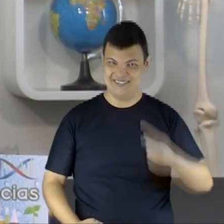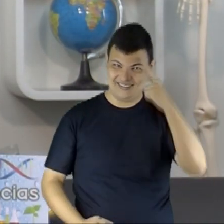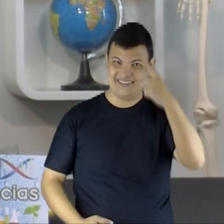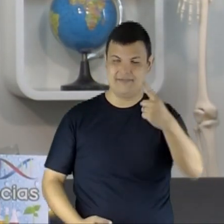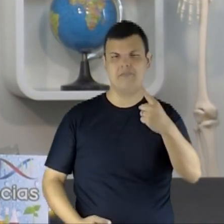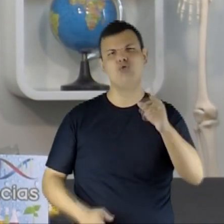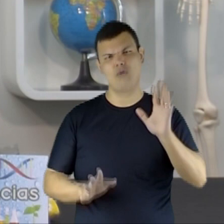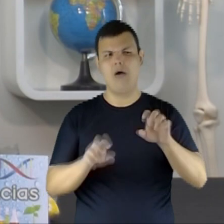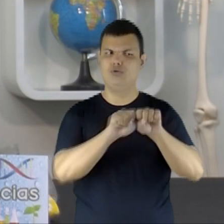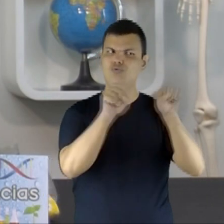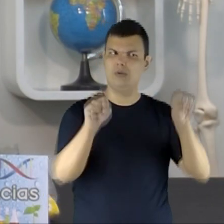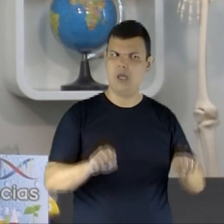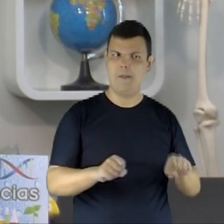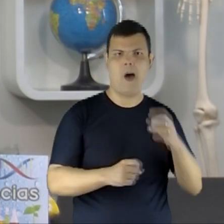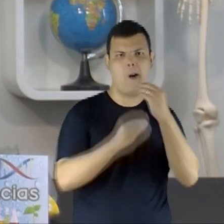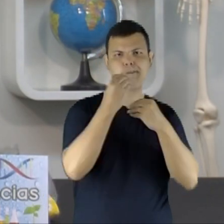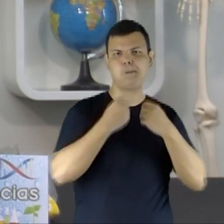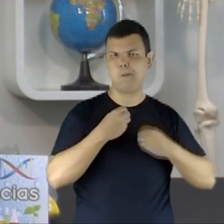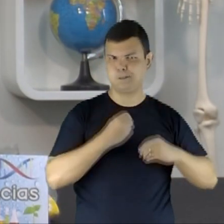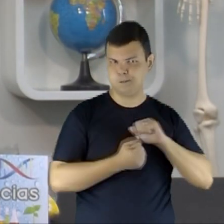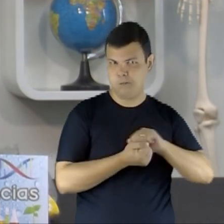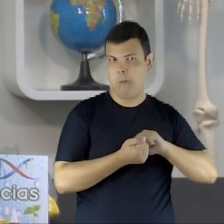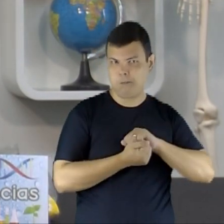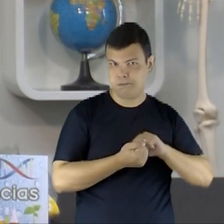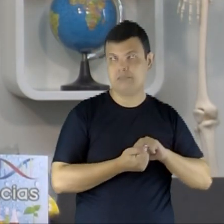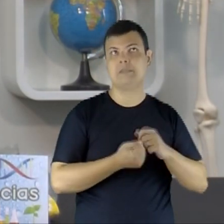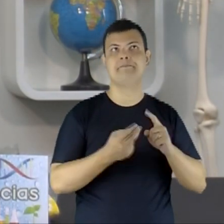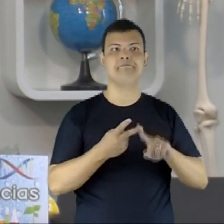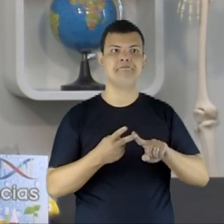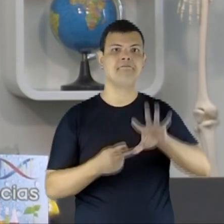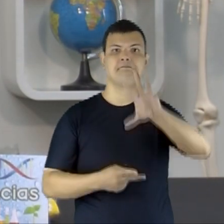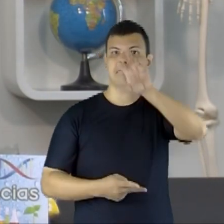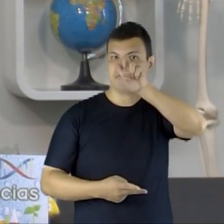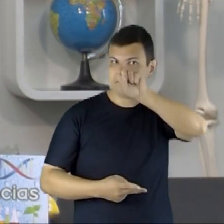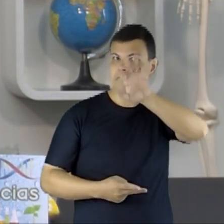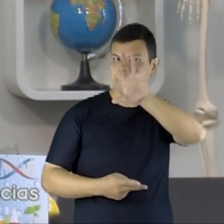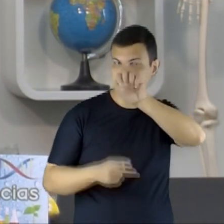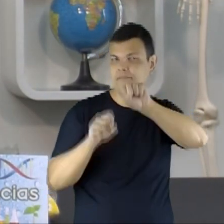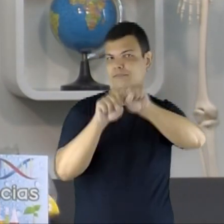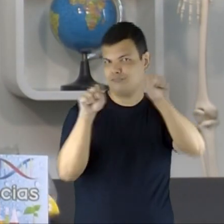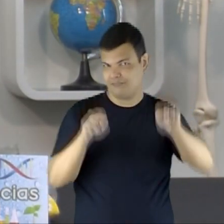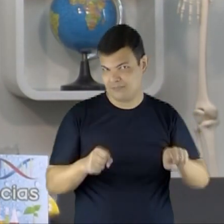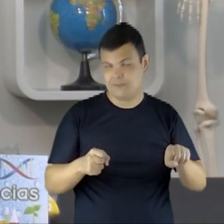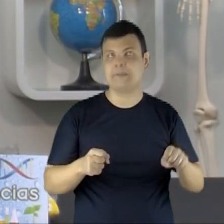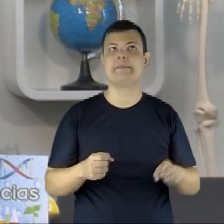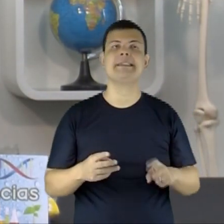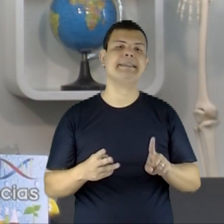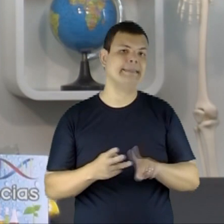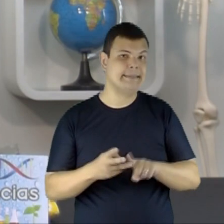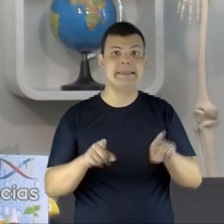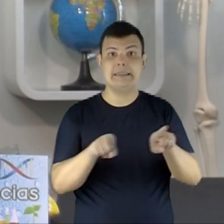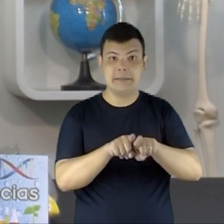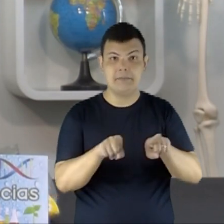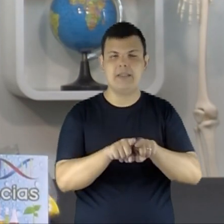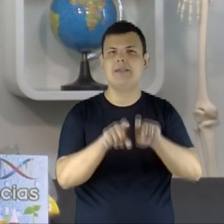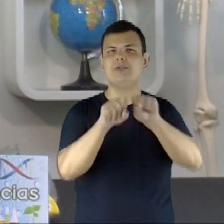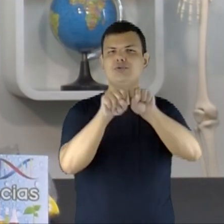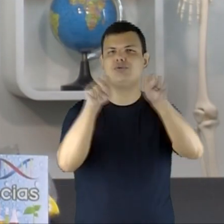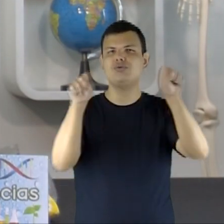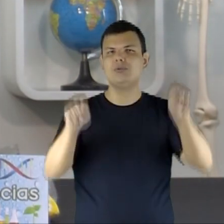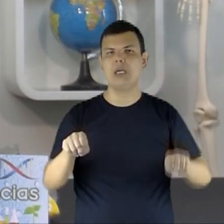do sistema digestório, do sistema respiratório, falamos também do